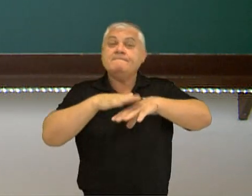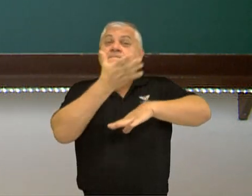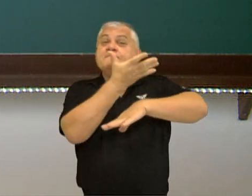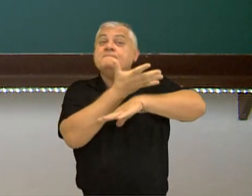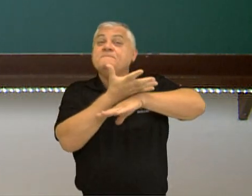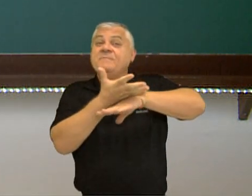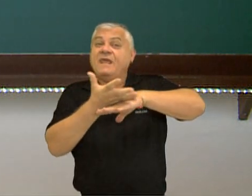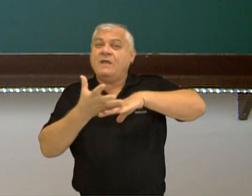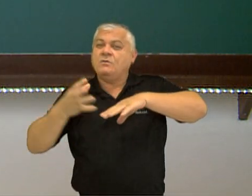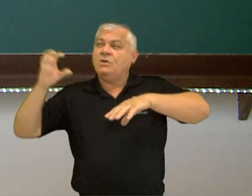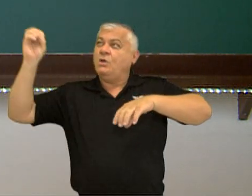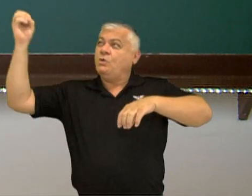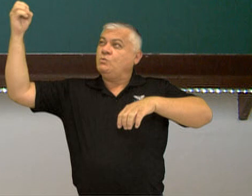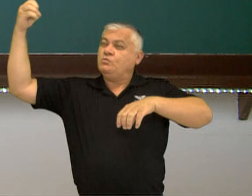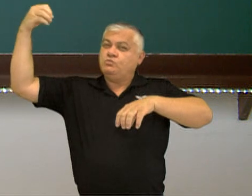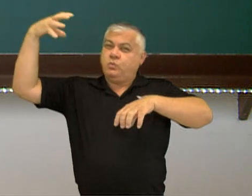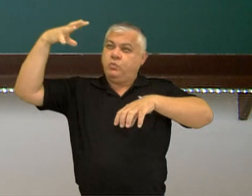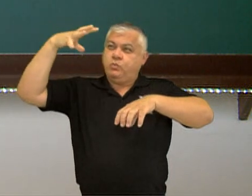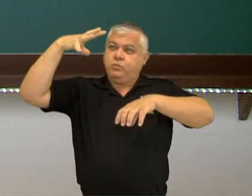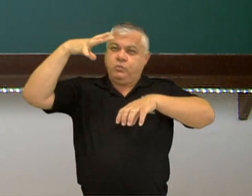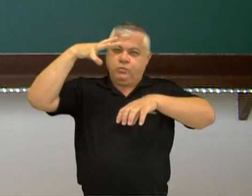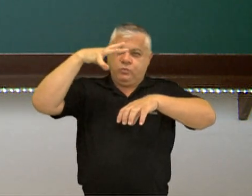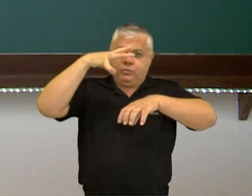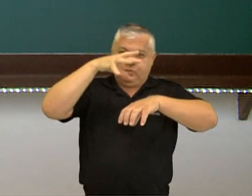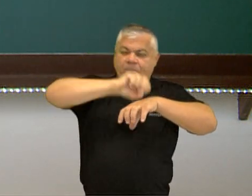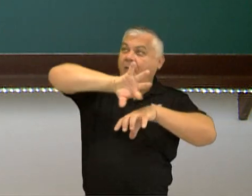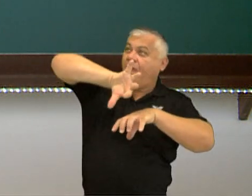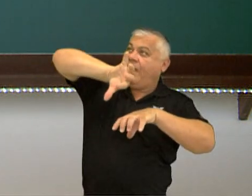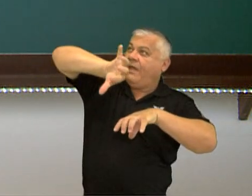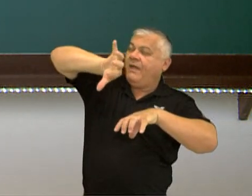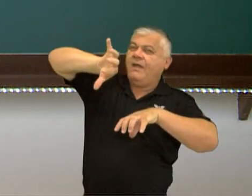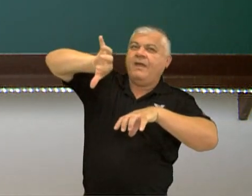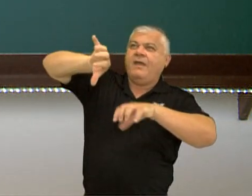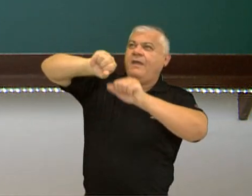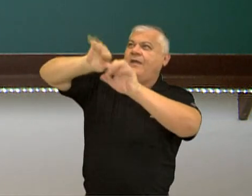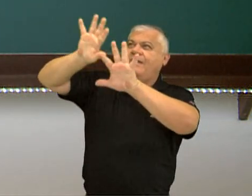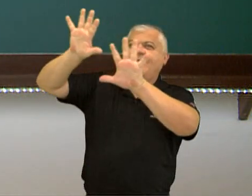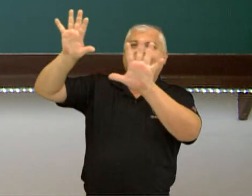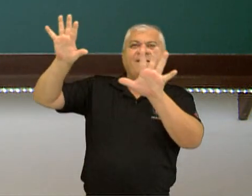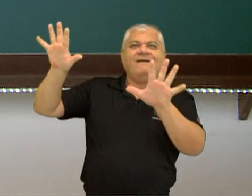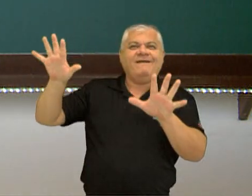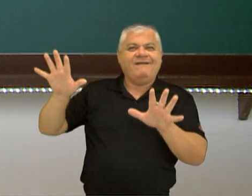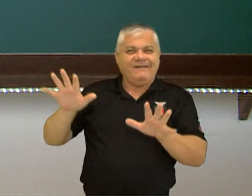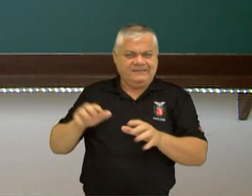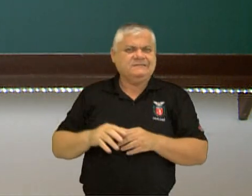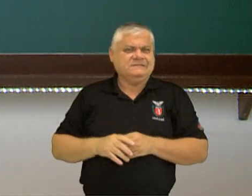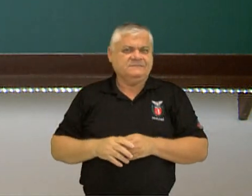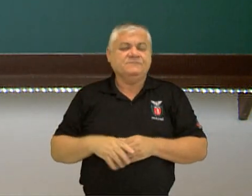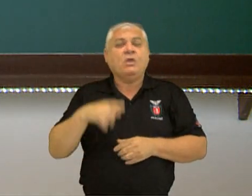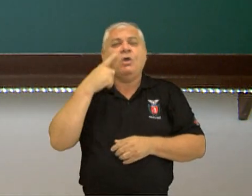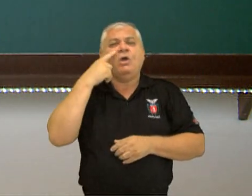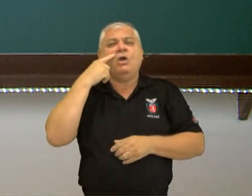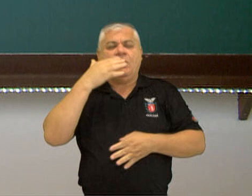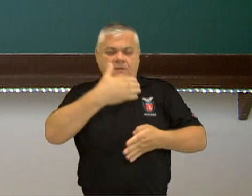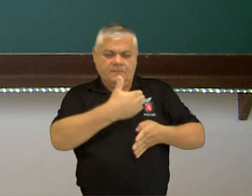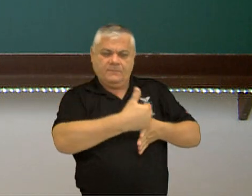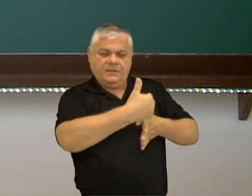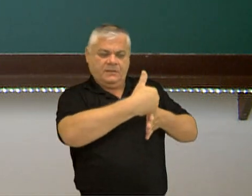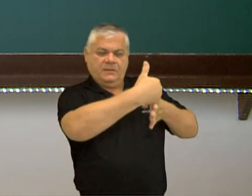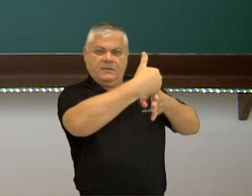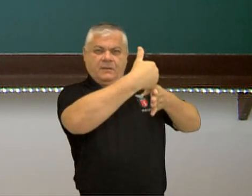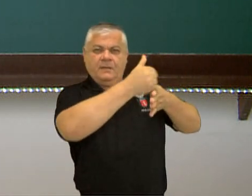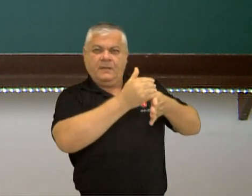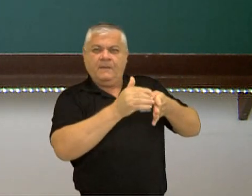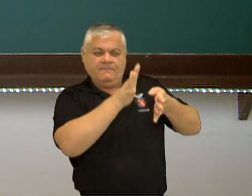vai atingir essa superfície e ela vai ser refletida em grande quantidade. Se você olhar para uma parede branca que está no Sol, você